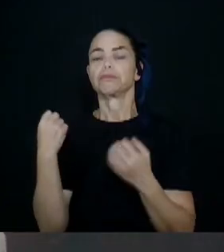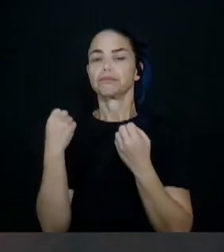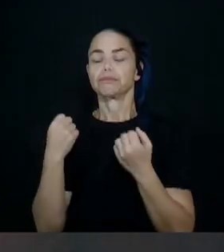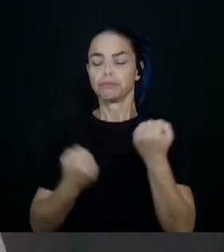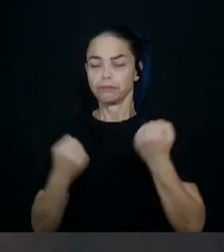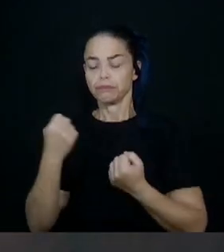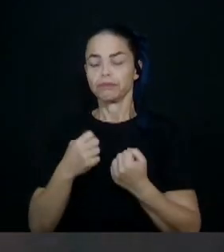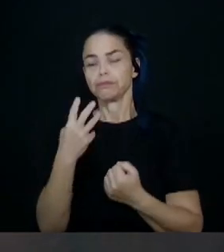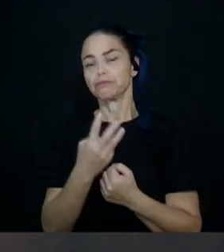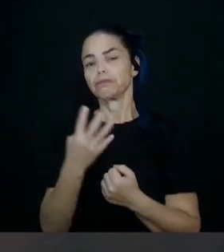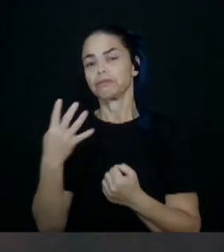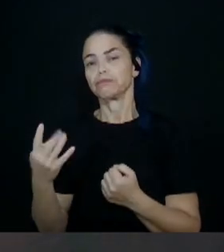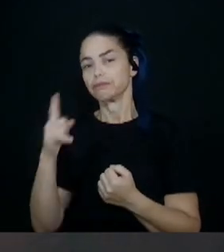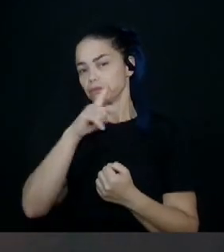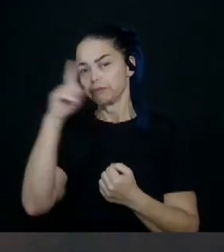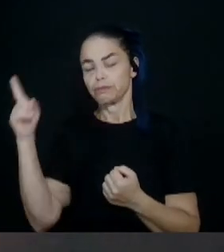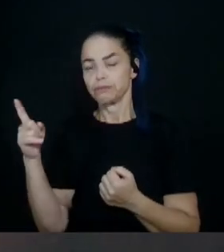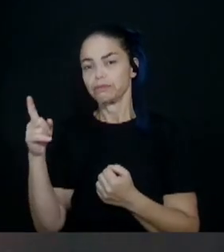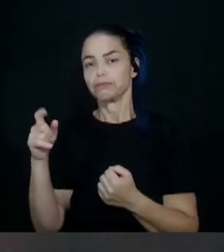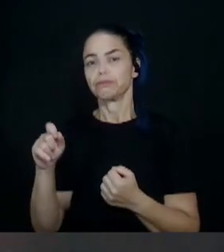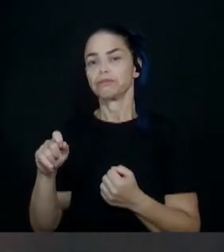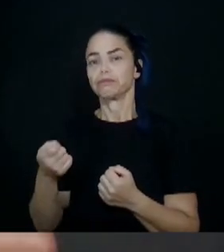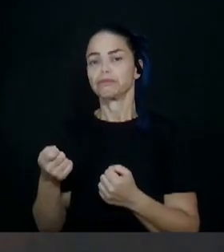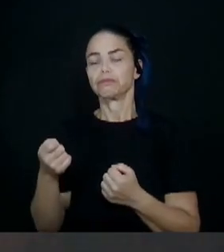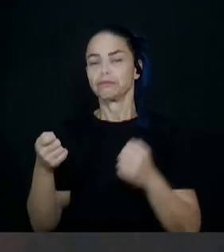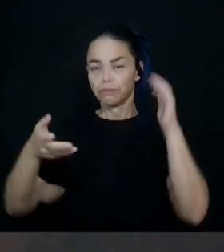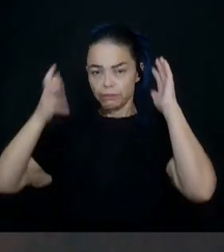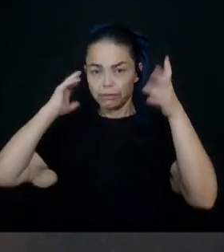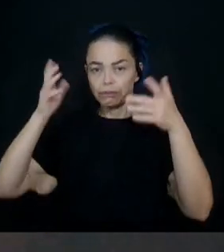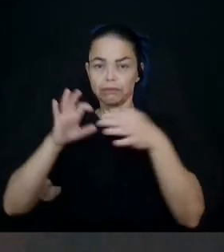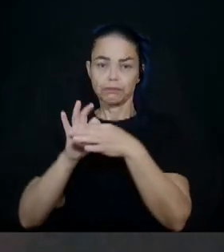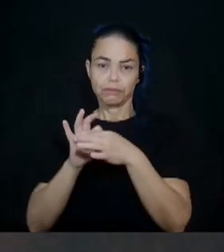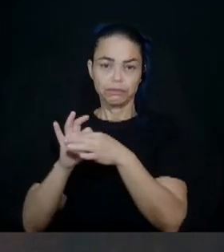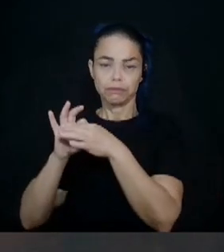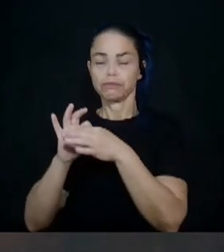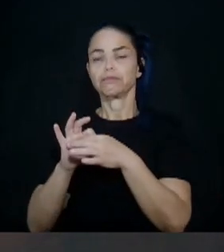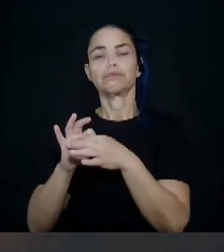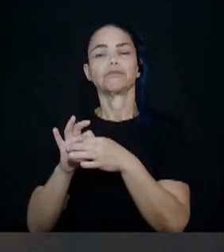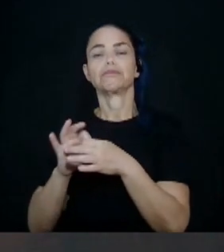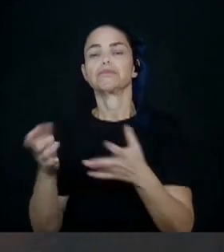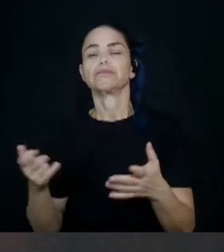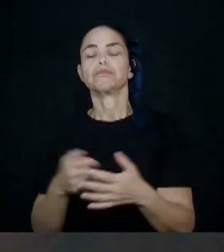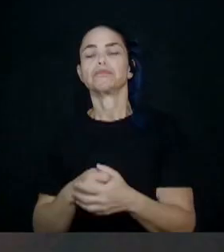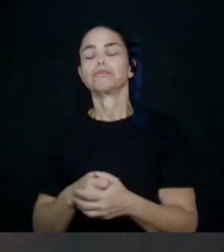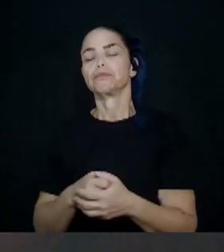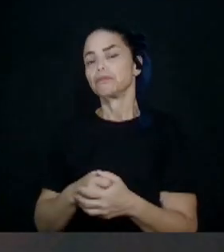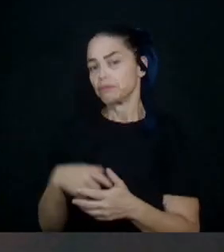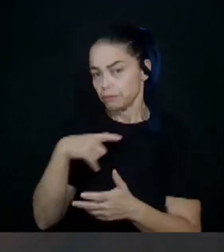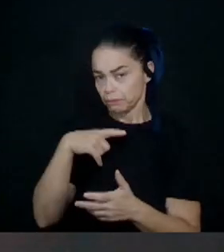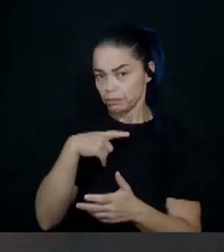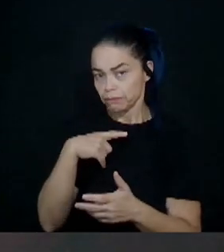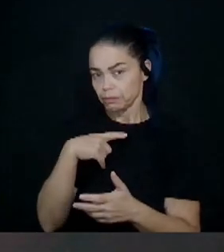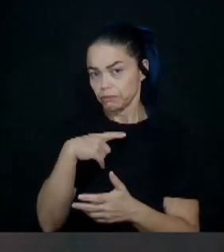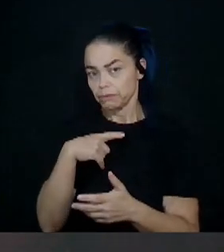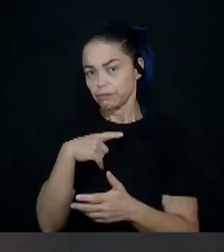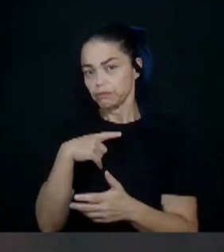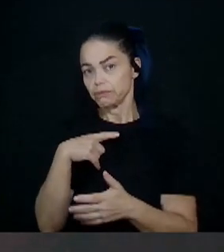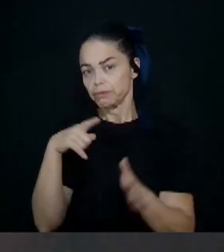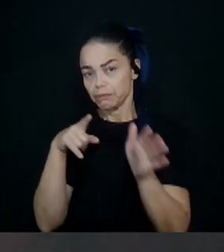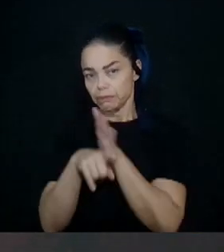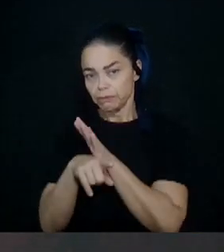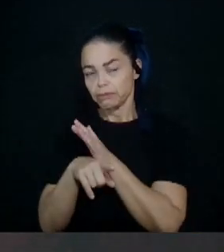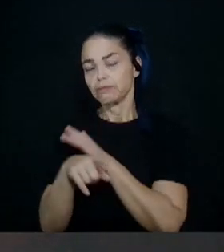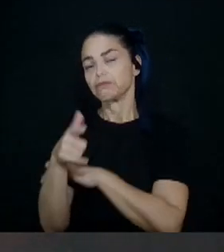ganha. Tem caminhão que desliga sozinho, porque é tudo interligado, essas questões todas. Então, quer dizer, tem como fazer, mas eu pergunto, de